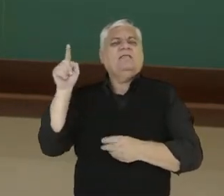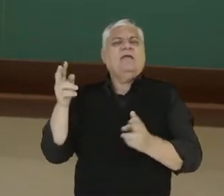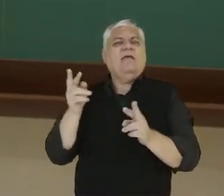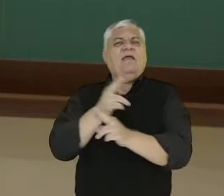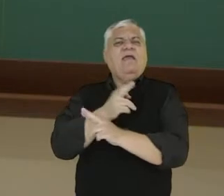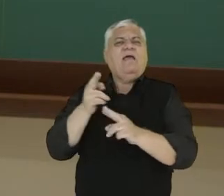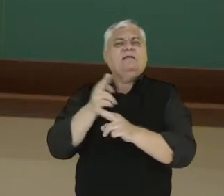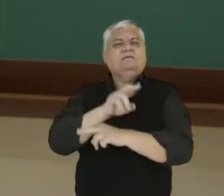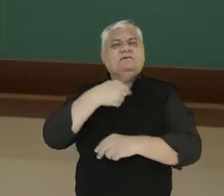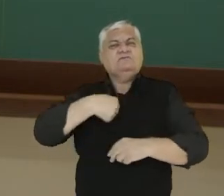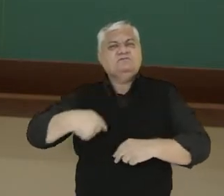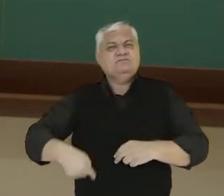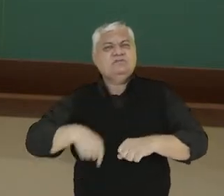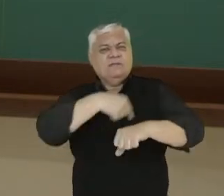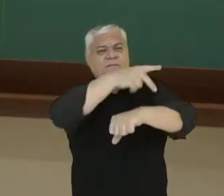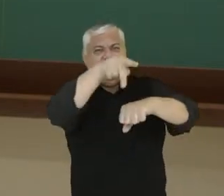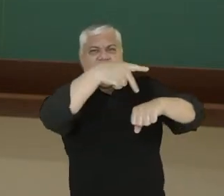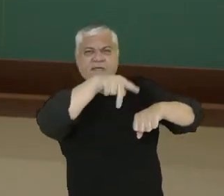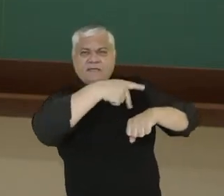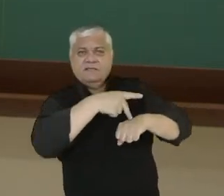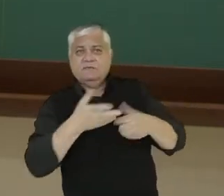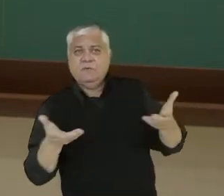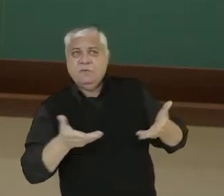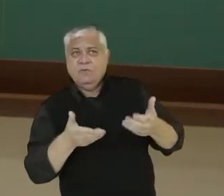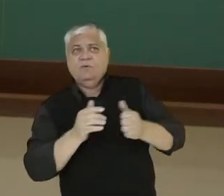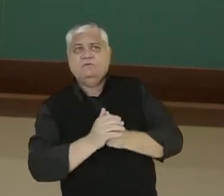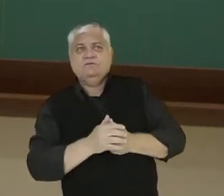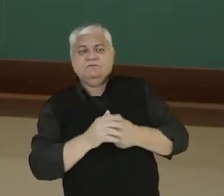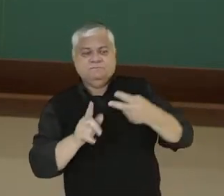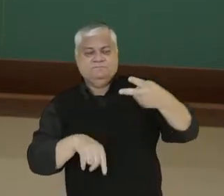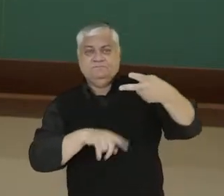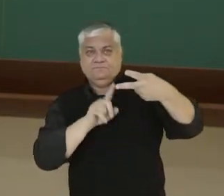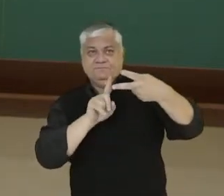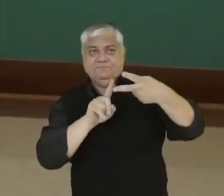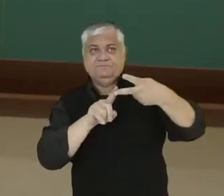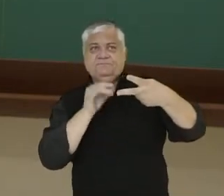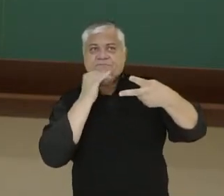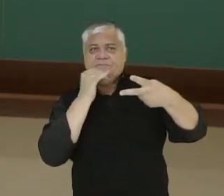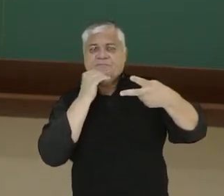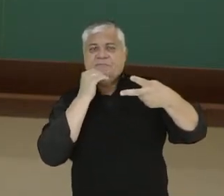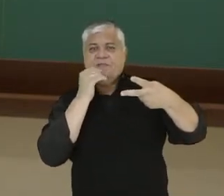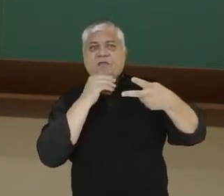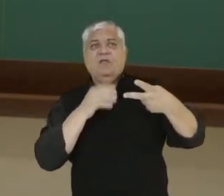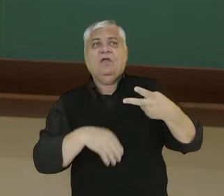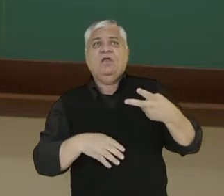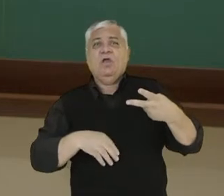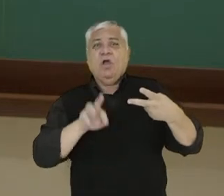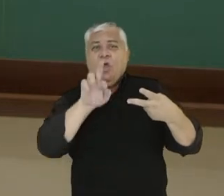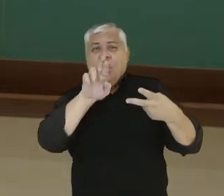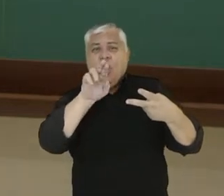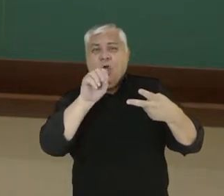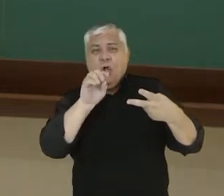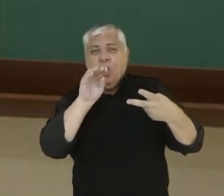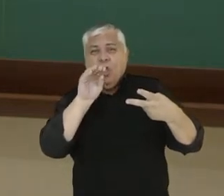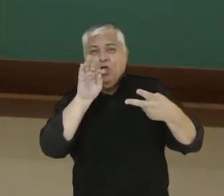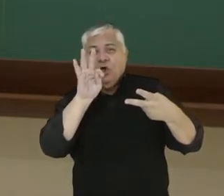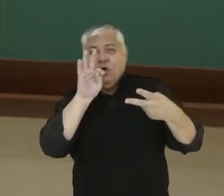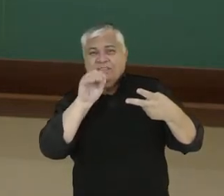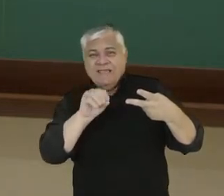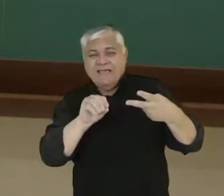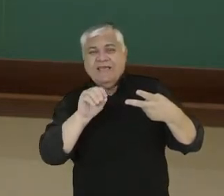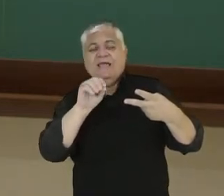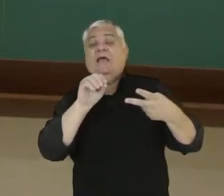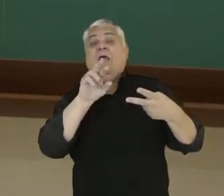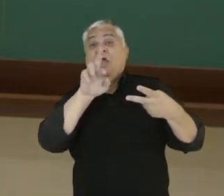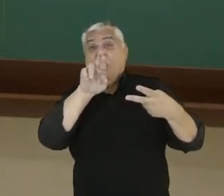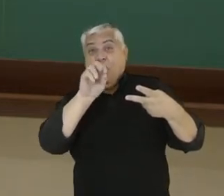da China com outros países na atualidade? Já ouviram falar sobre a nova Rota da Seda? O que a nova Rota da